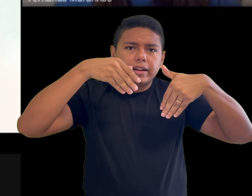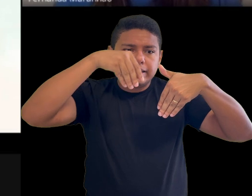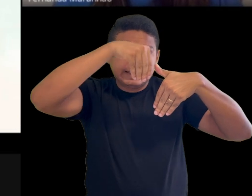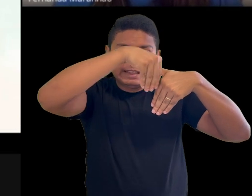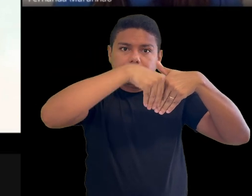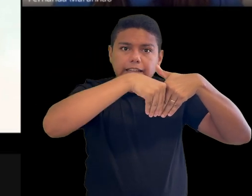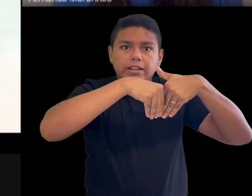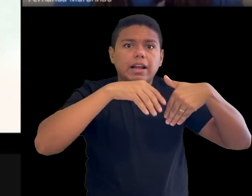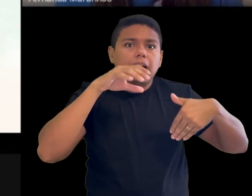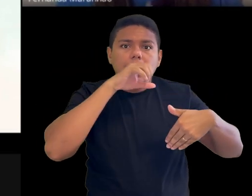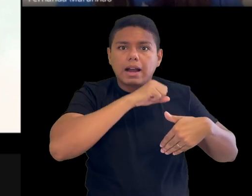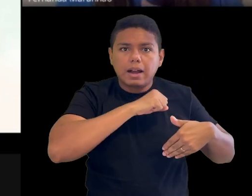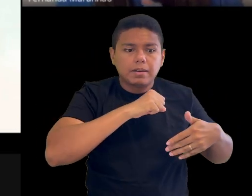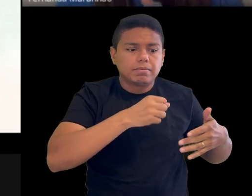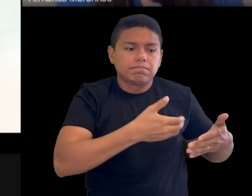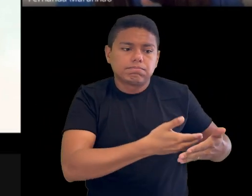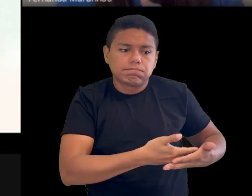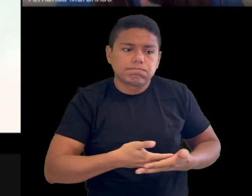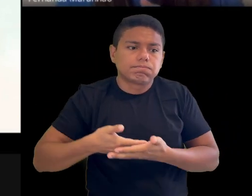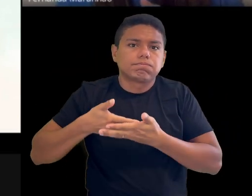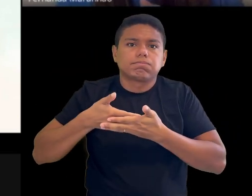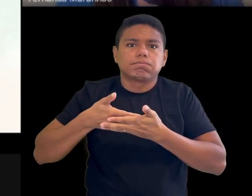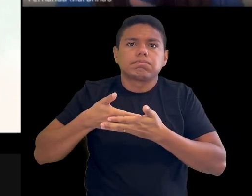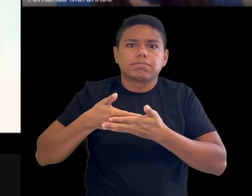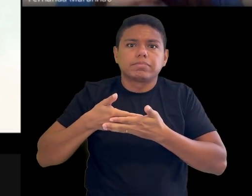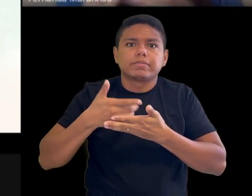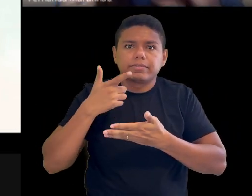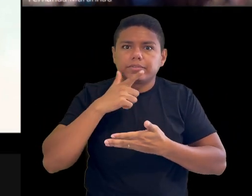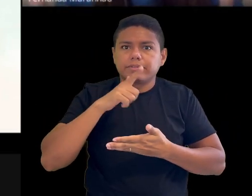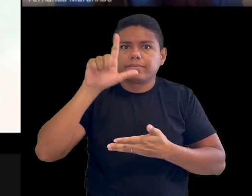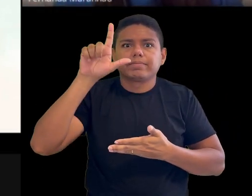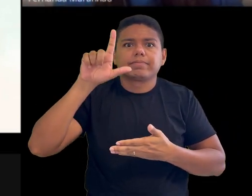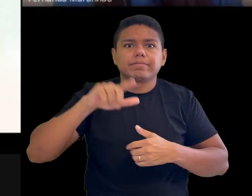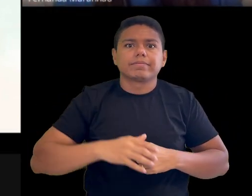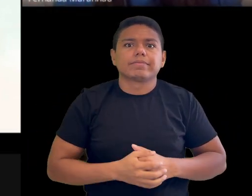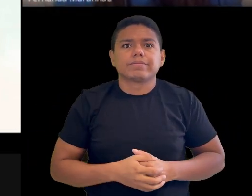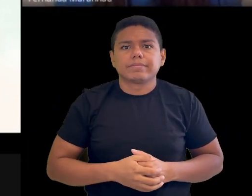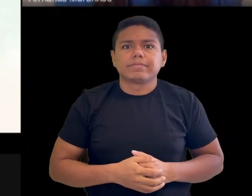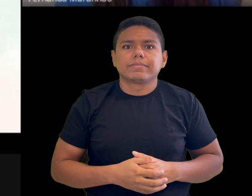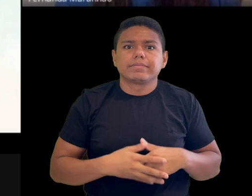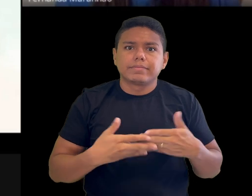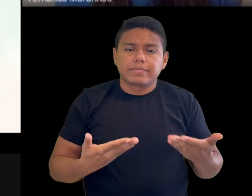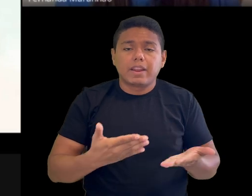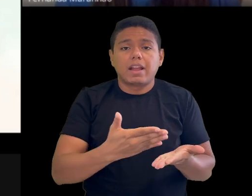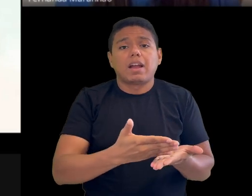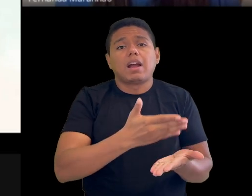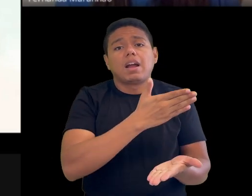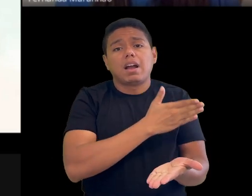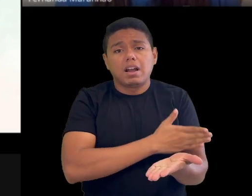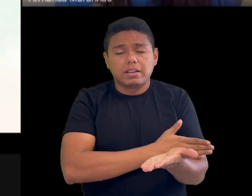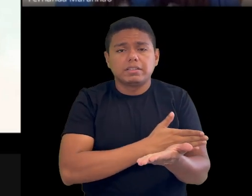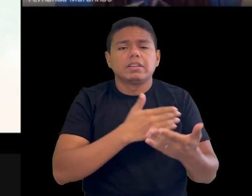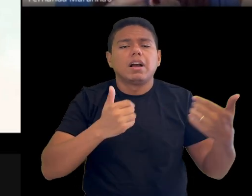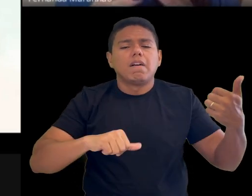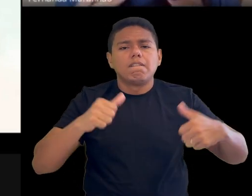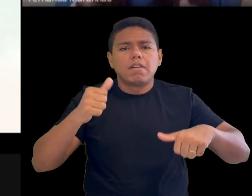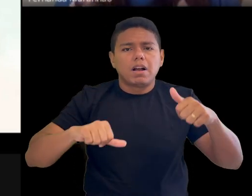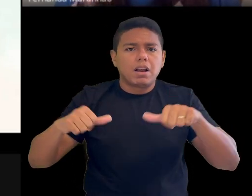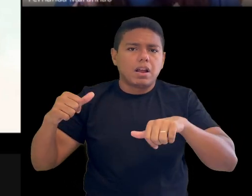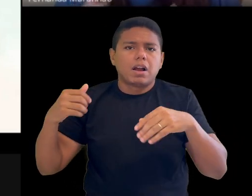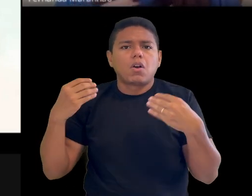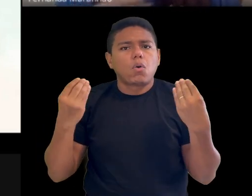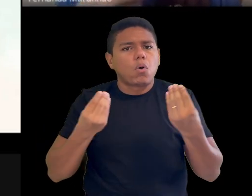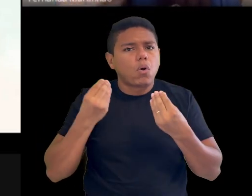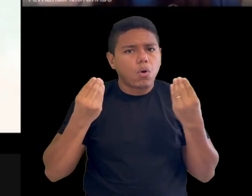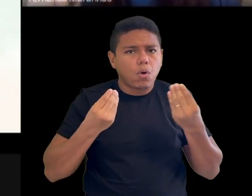desse concepto. Então, antes disso tudo, inclusive, é importante avaliar como está a vitalidade do concepto. É